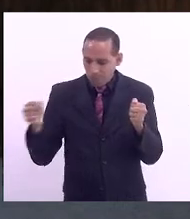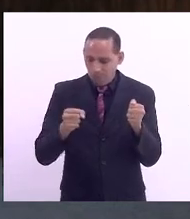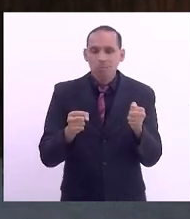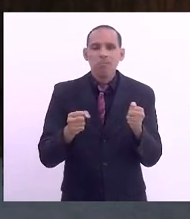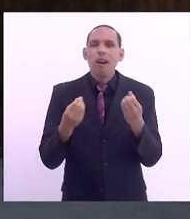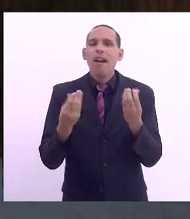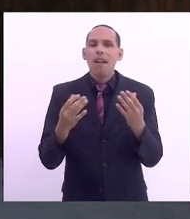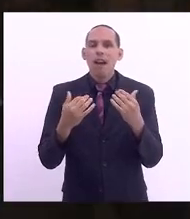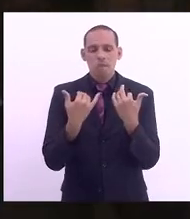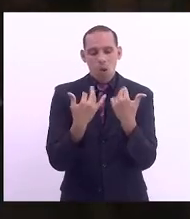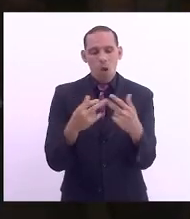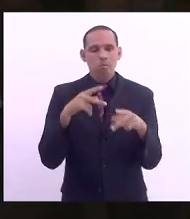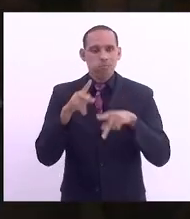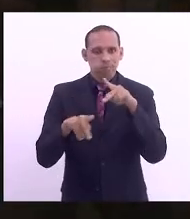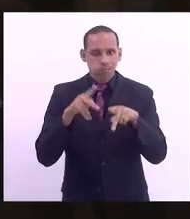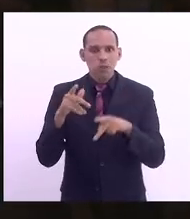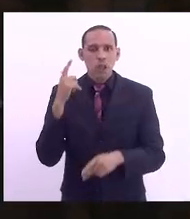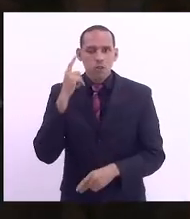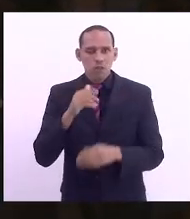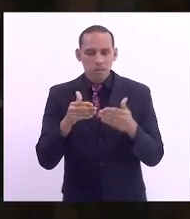audiência pública. Quando chegou